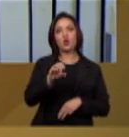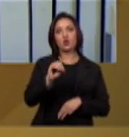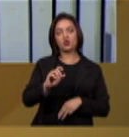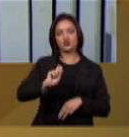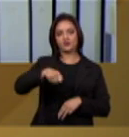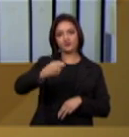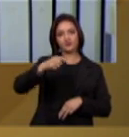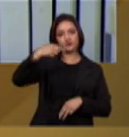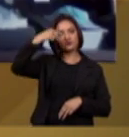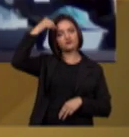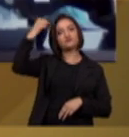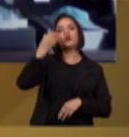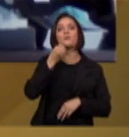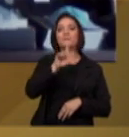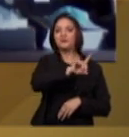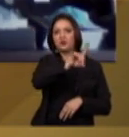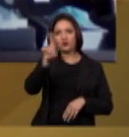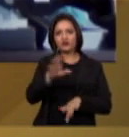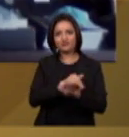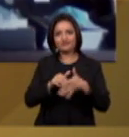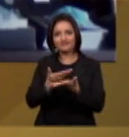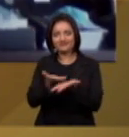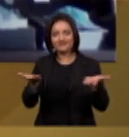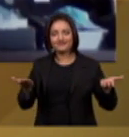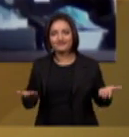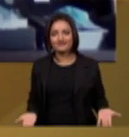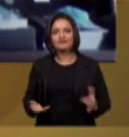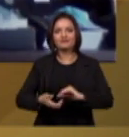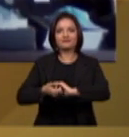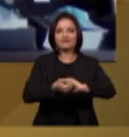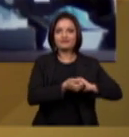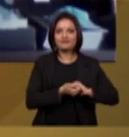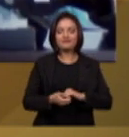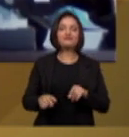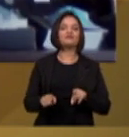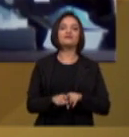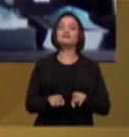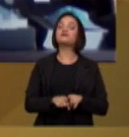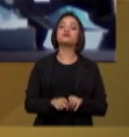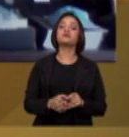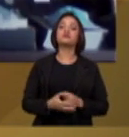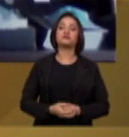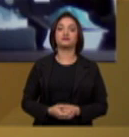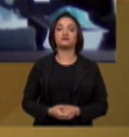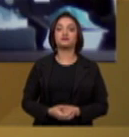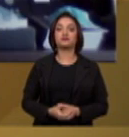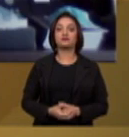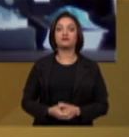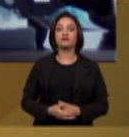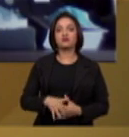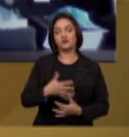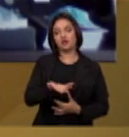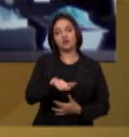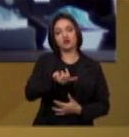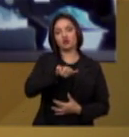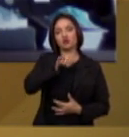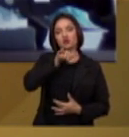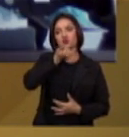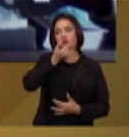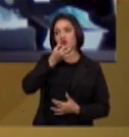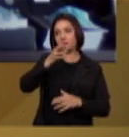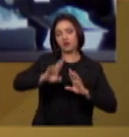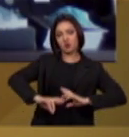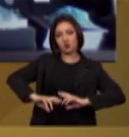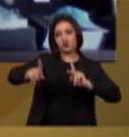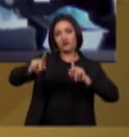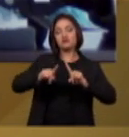ministra Carmen, ministra Rosa, prezados colegas, doutor Aras. Presidente, também eu estou pedindo vênia às compreensões